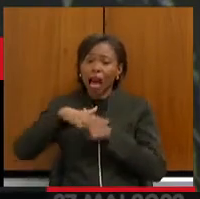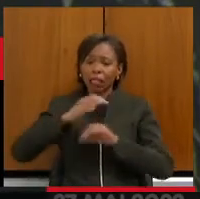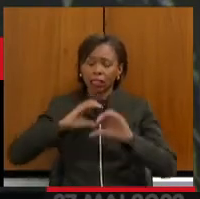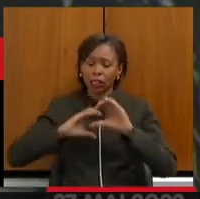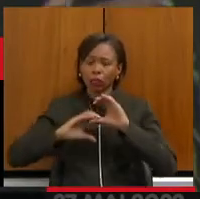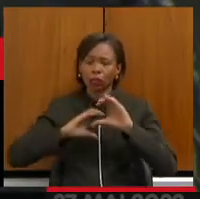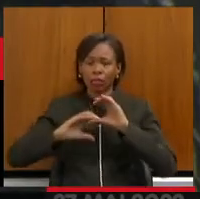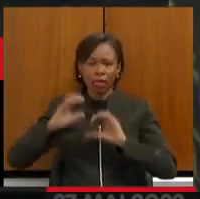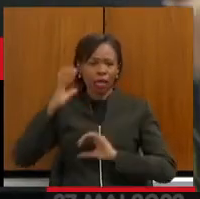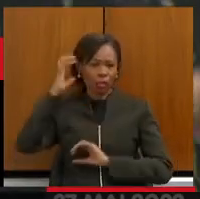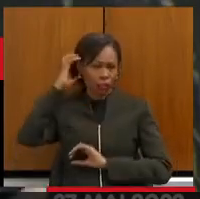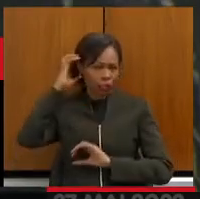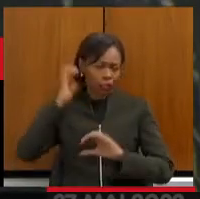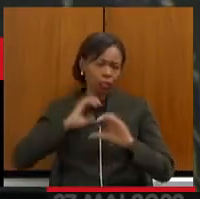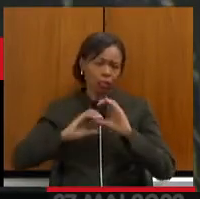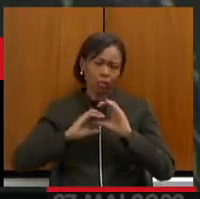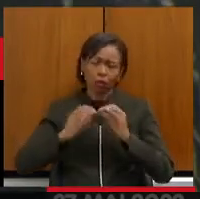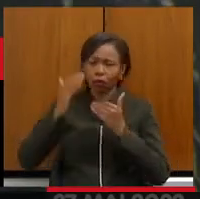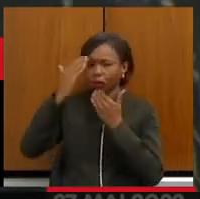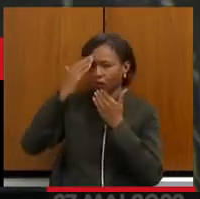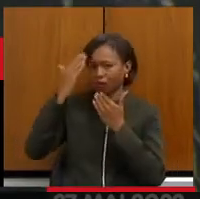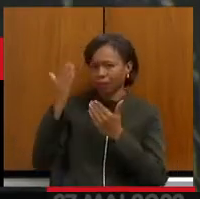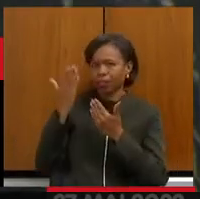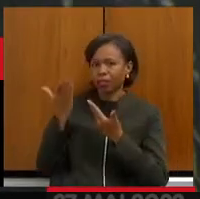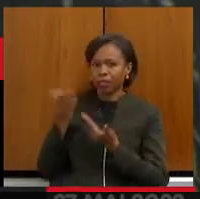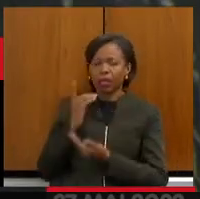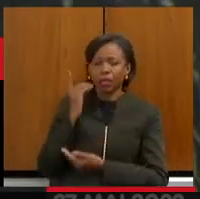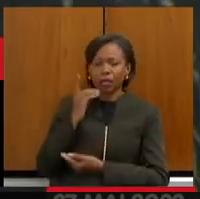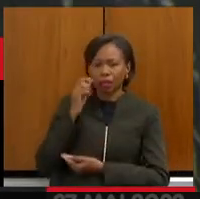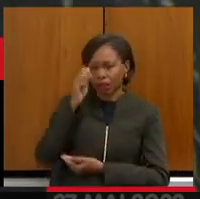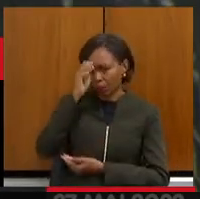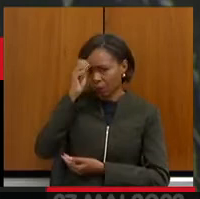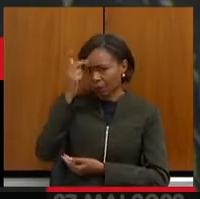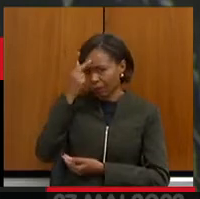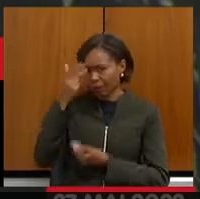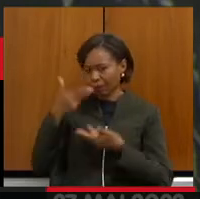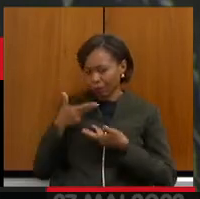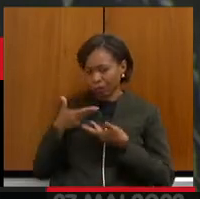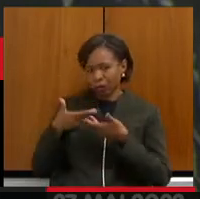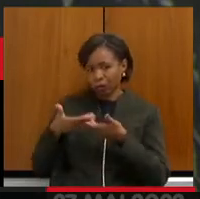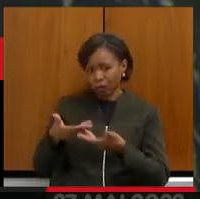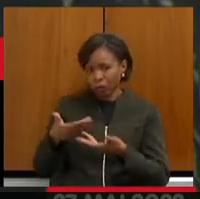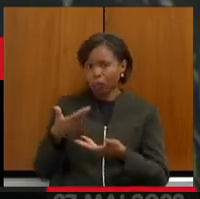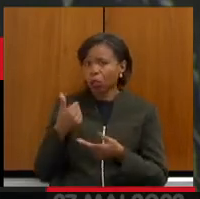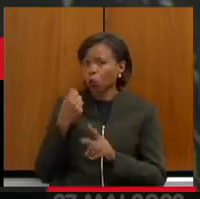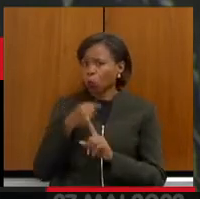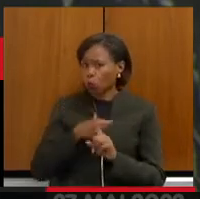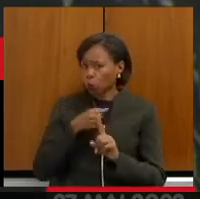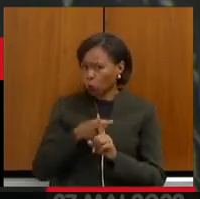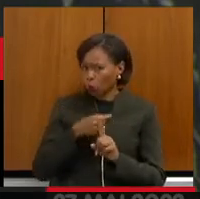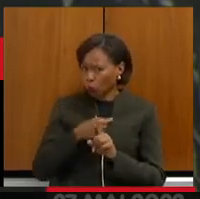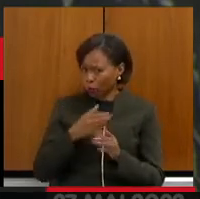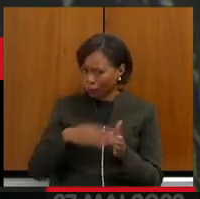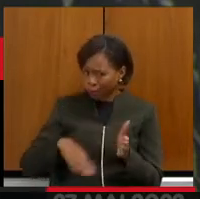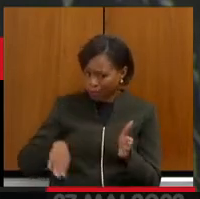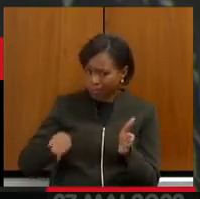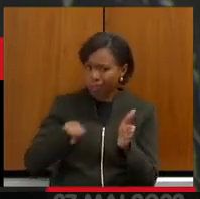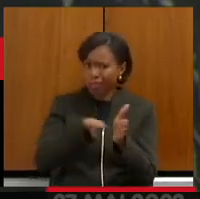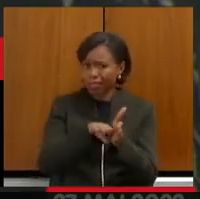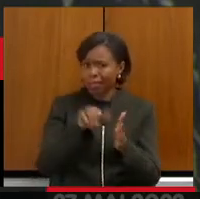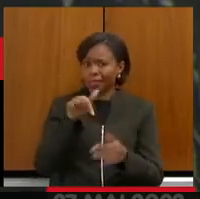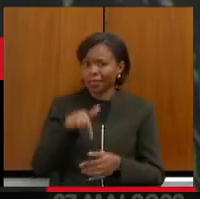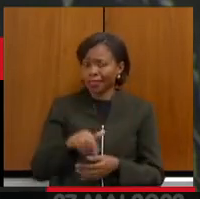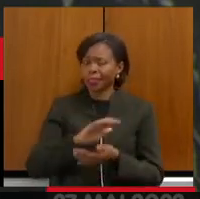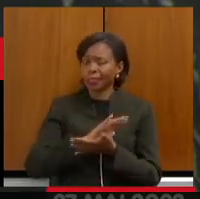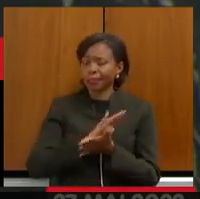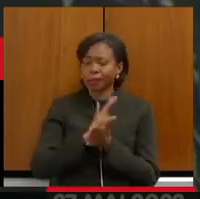a deputada Ana Paula Siqueira pelo convite porque foi uma luta para poder chegar até aqui muito